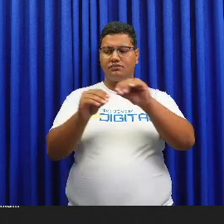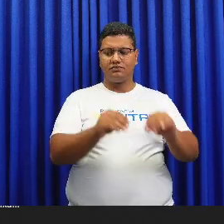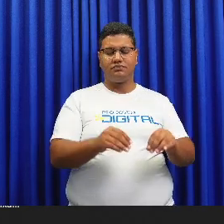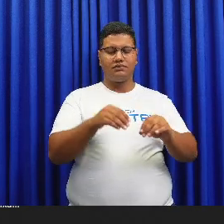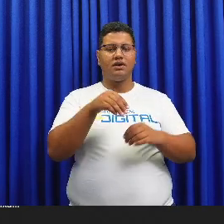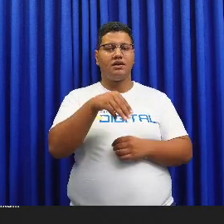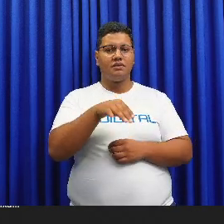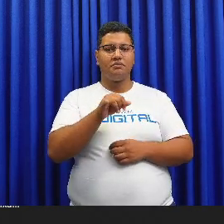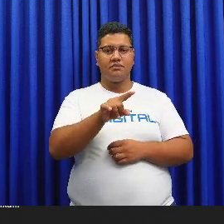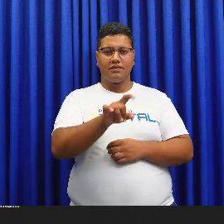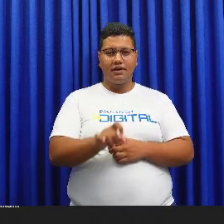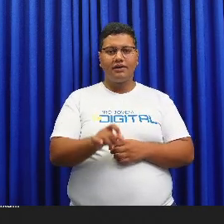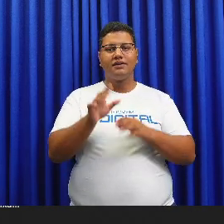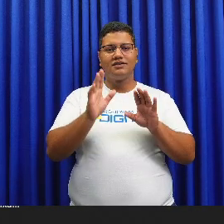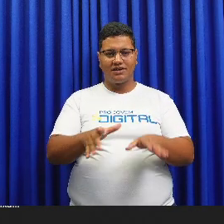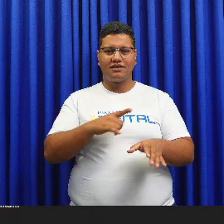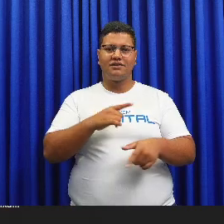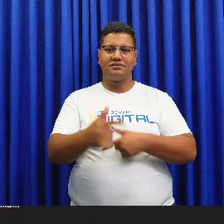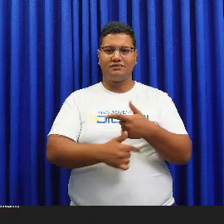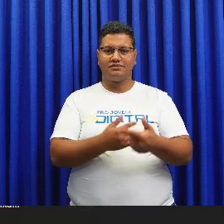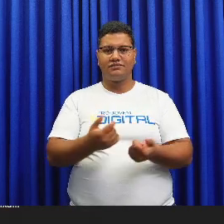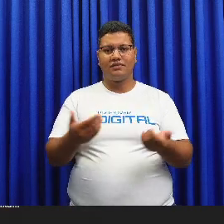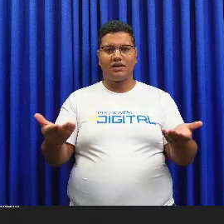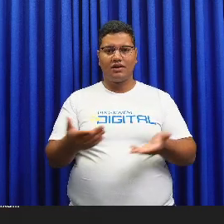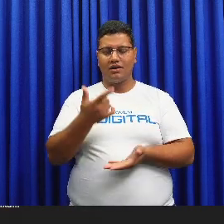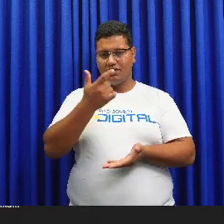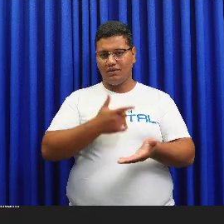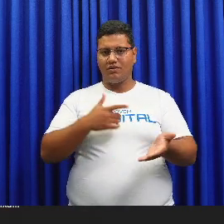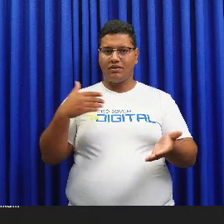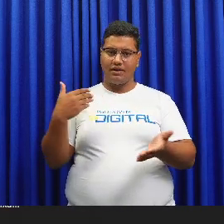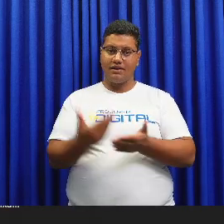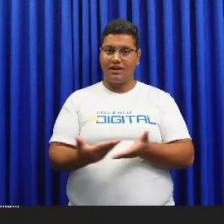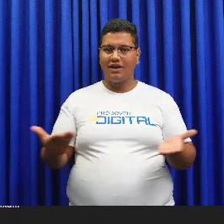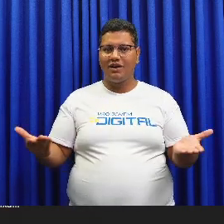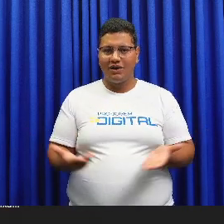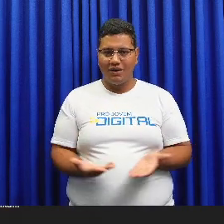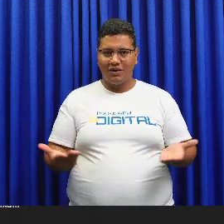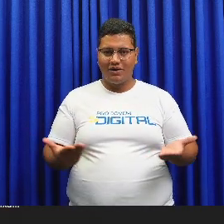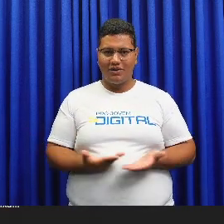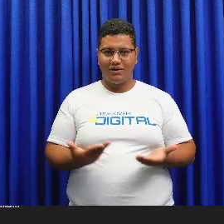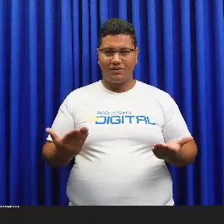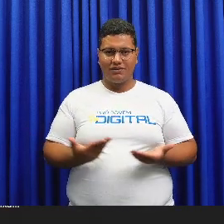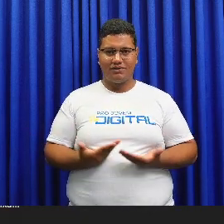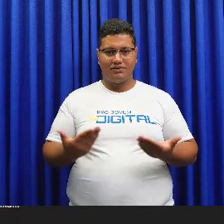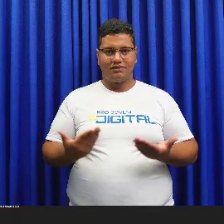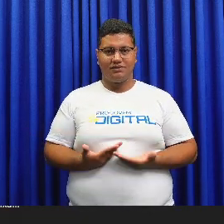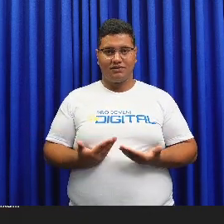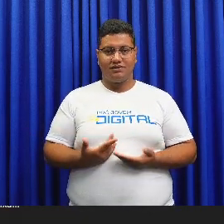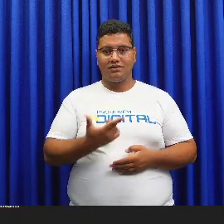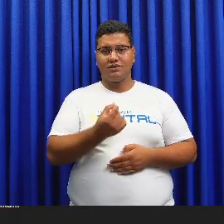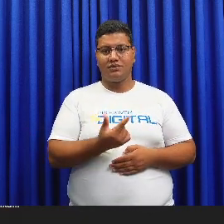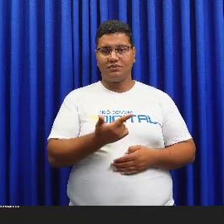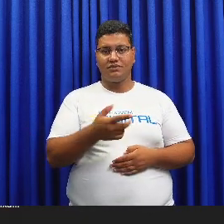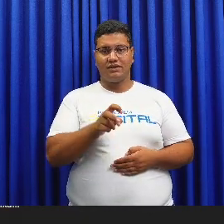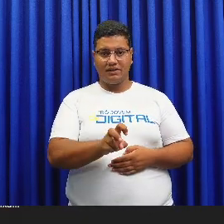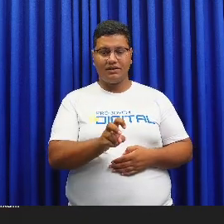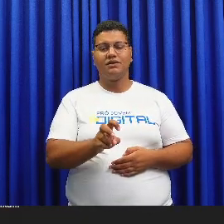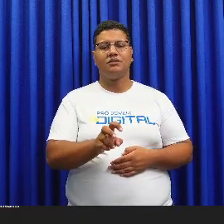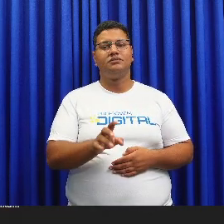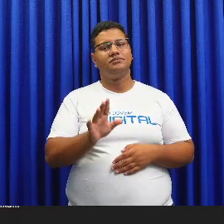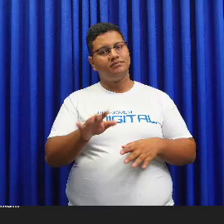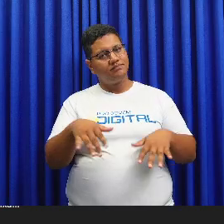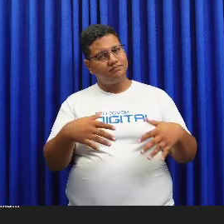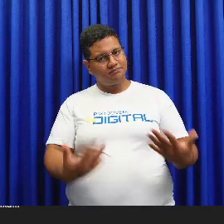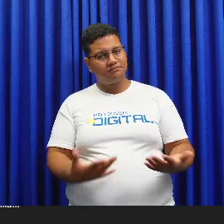a Nix Marketing. E estou até hoje. E a gente está em 2025.